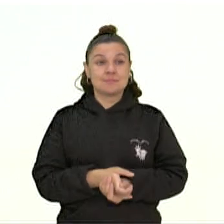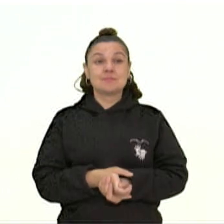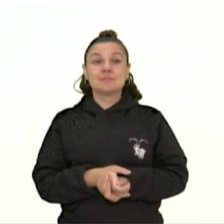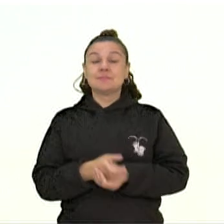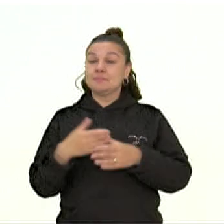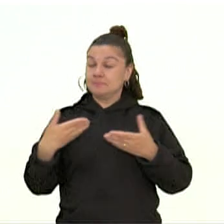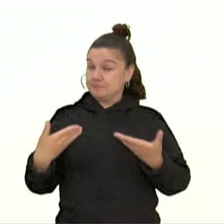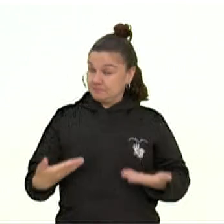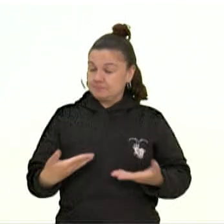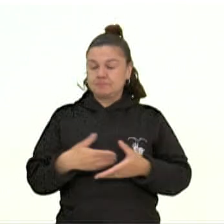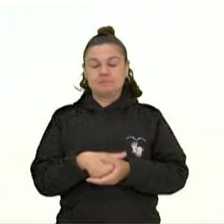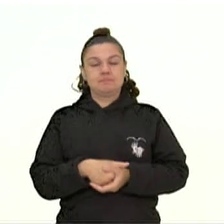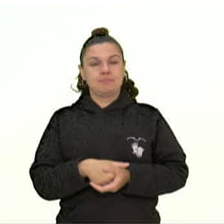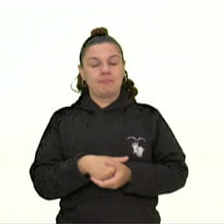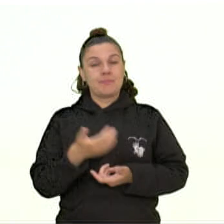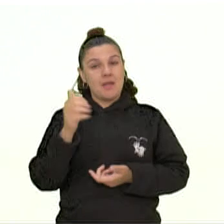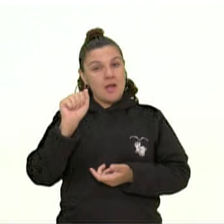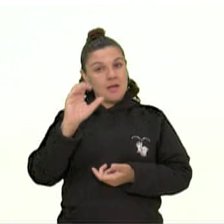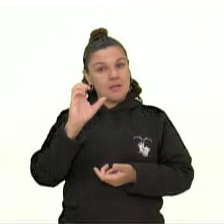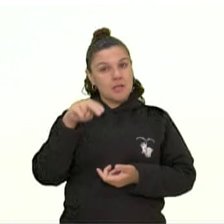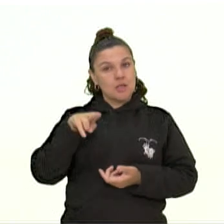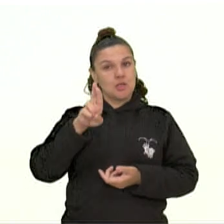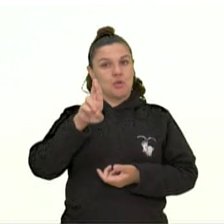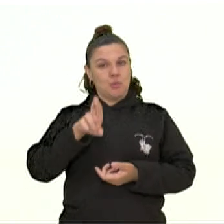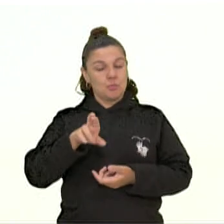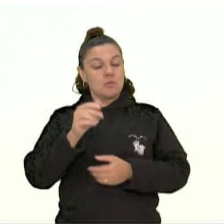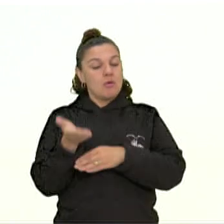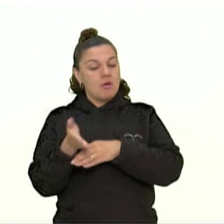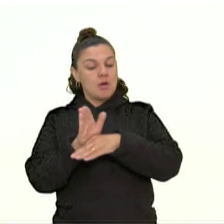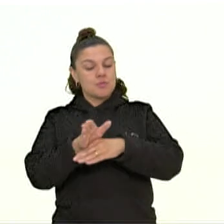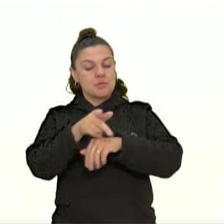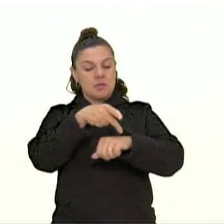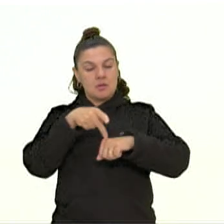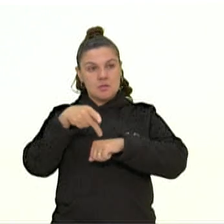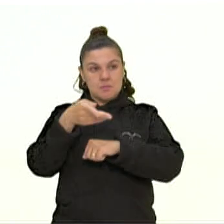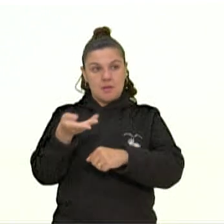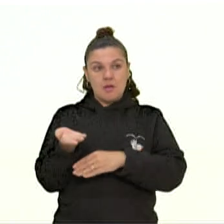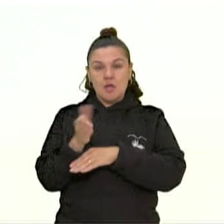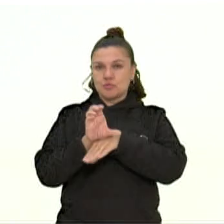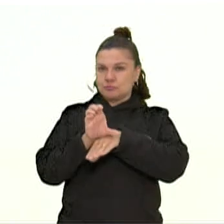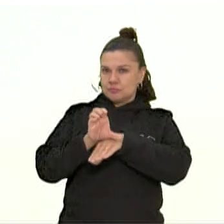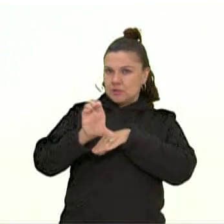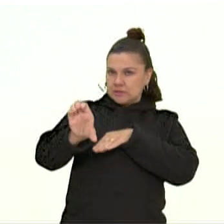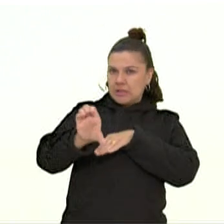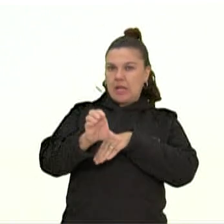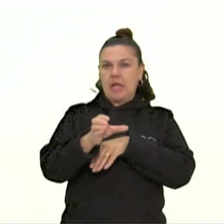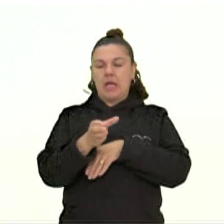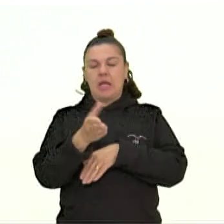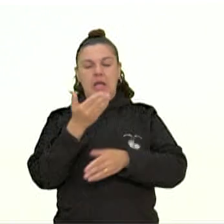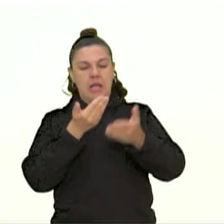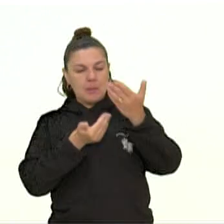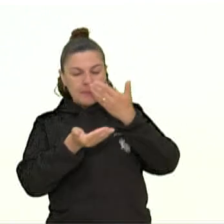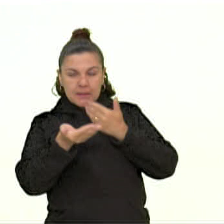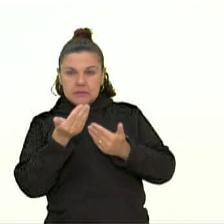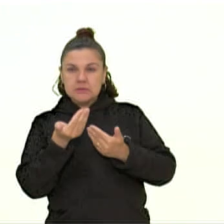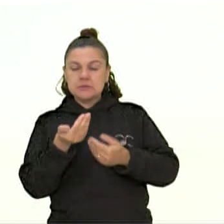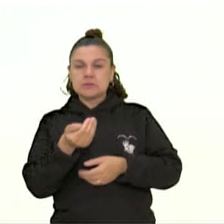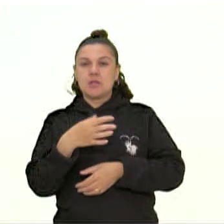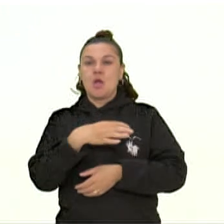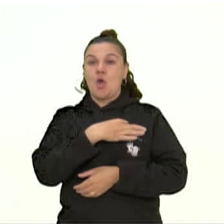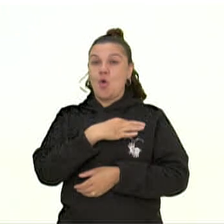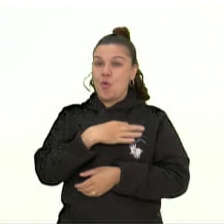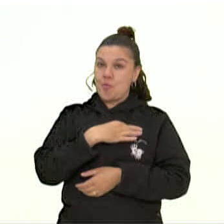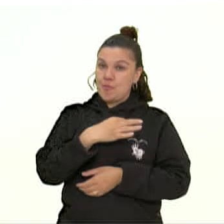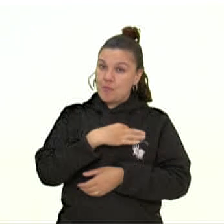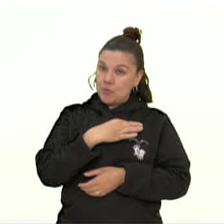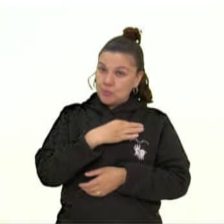origem. Então, a Acnur presta esse serviço nesses países, com ajuda financeira, ajuda sanitária, voluntariado e tudo